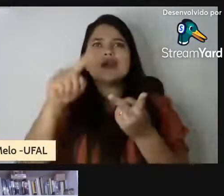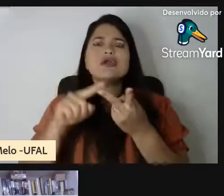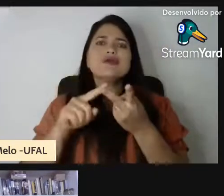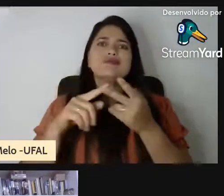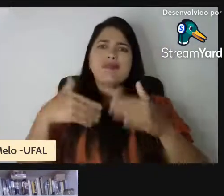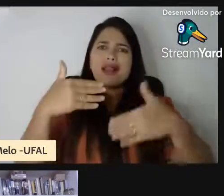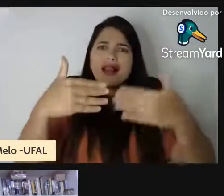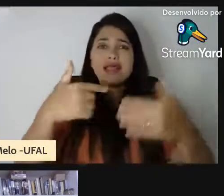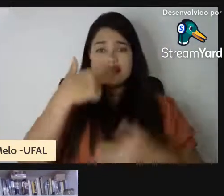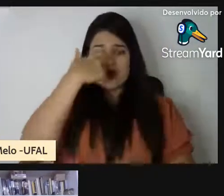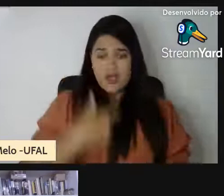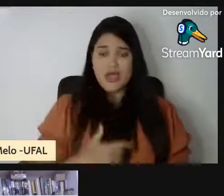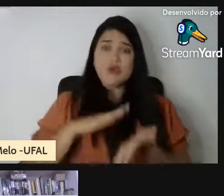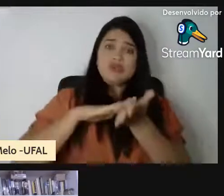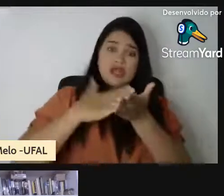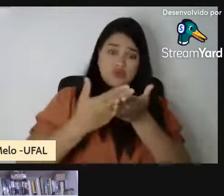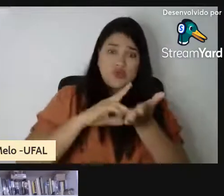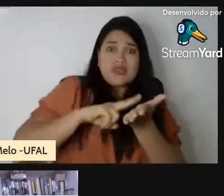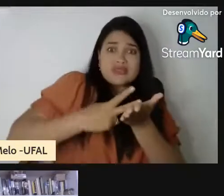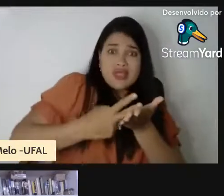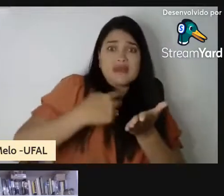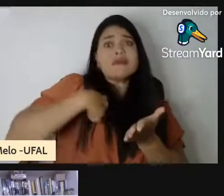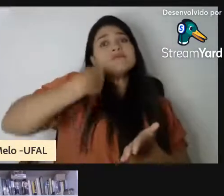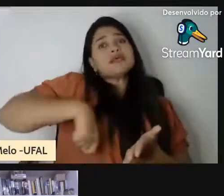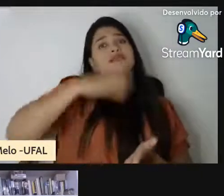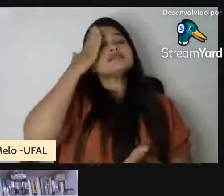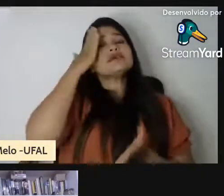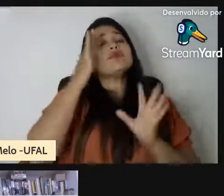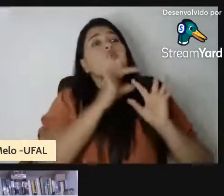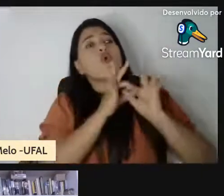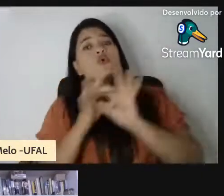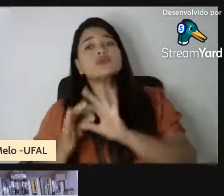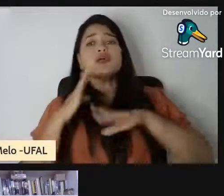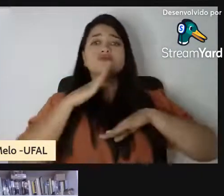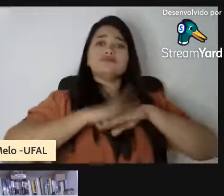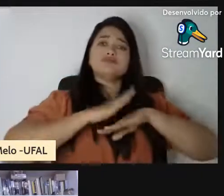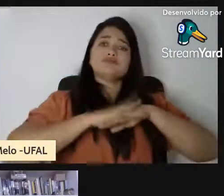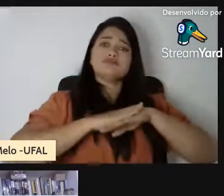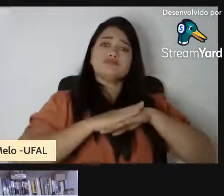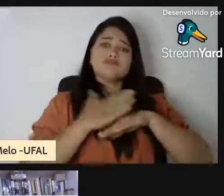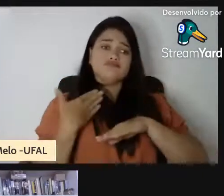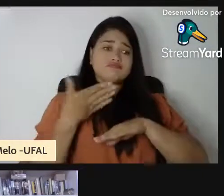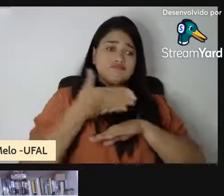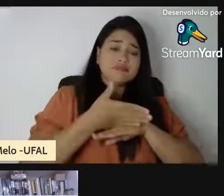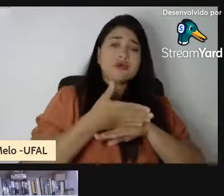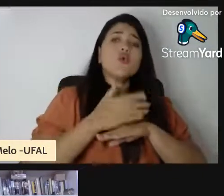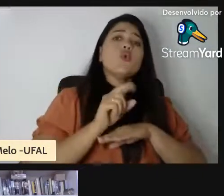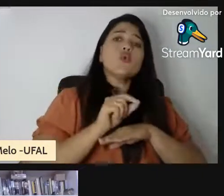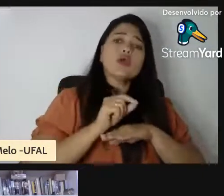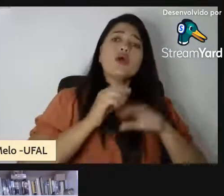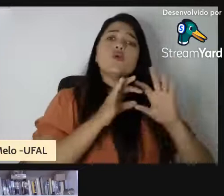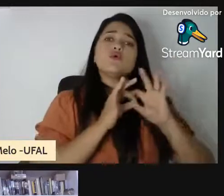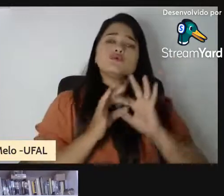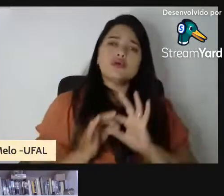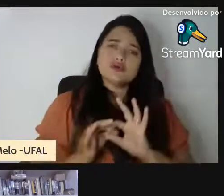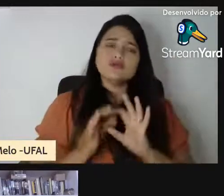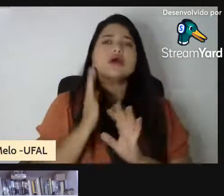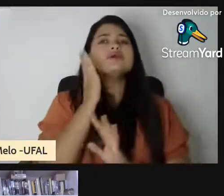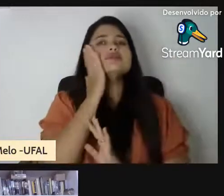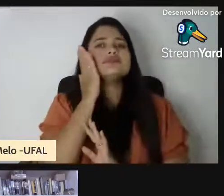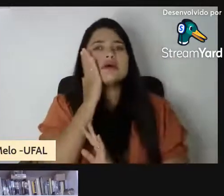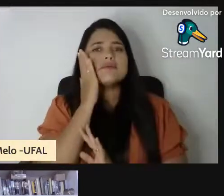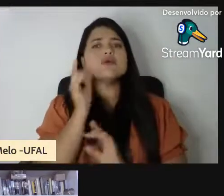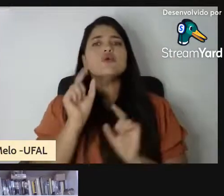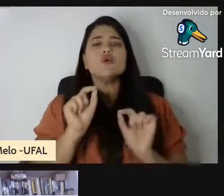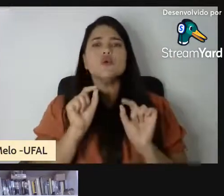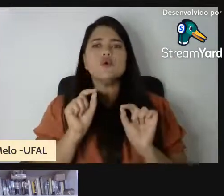precisa saber o contexto que ele está atuando. Ele precisa saber que em alguns momentos a gente vai trabalhar, e isso tem a